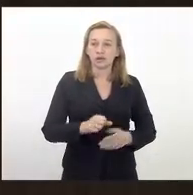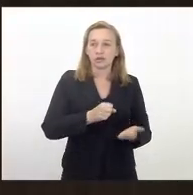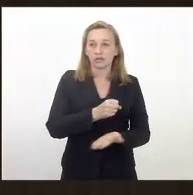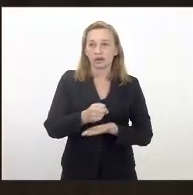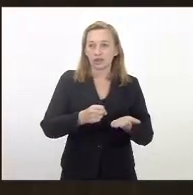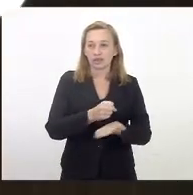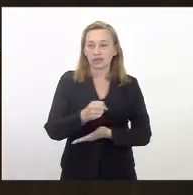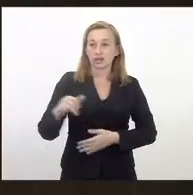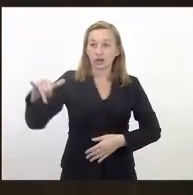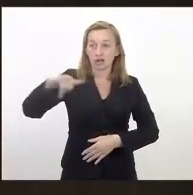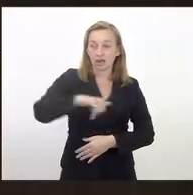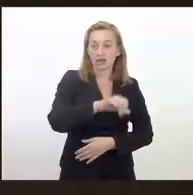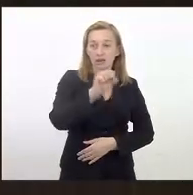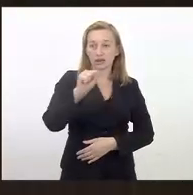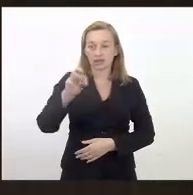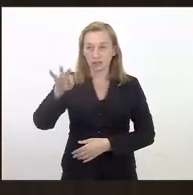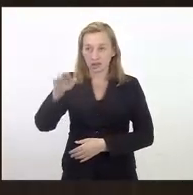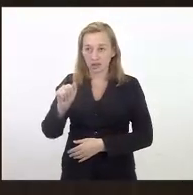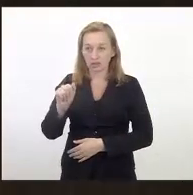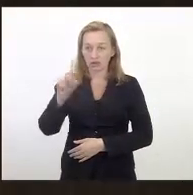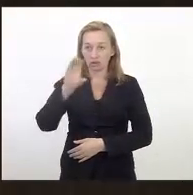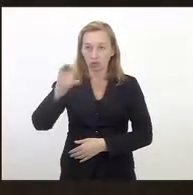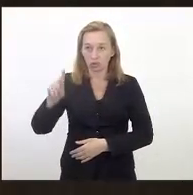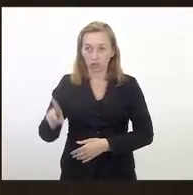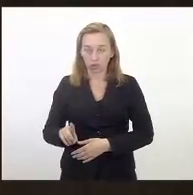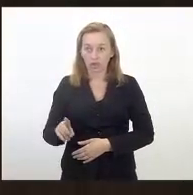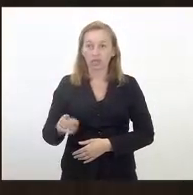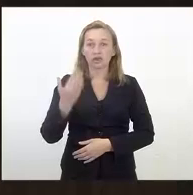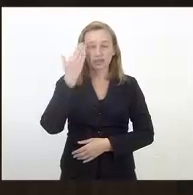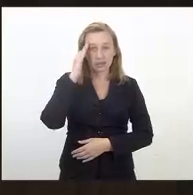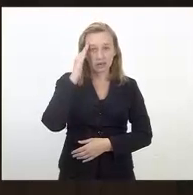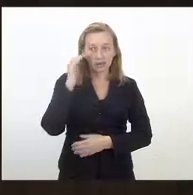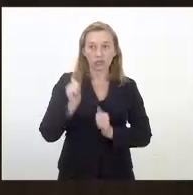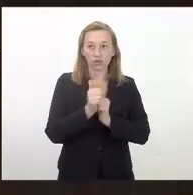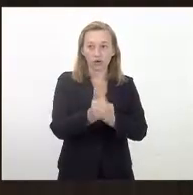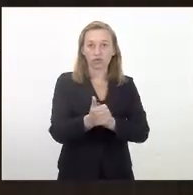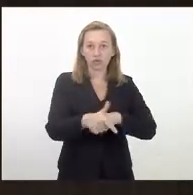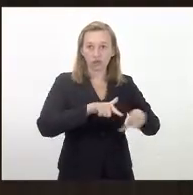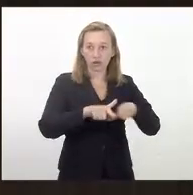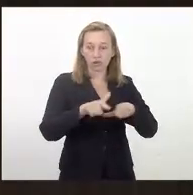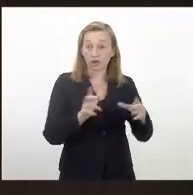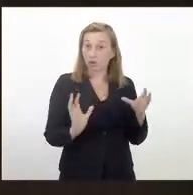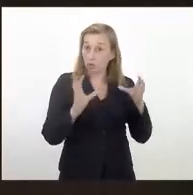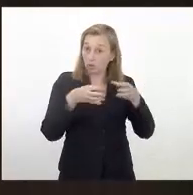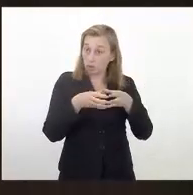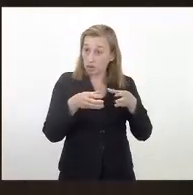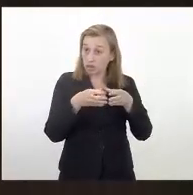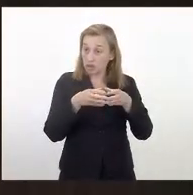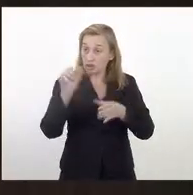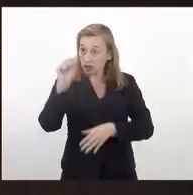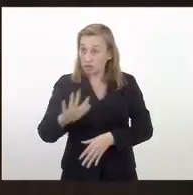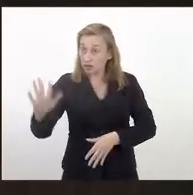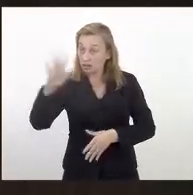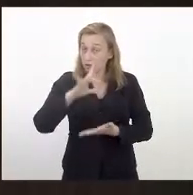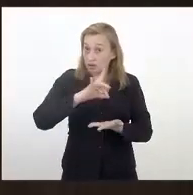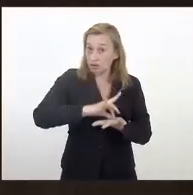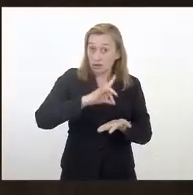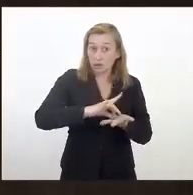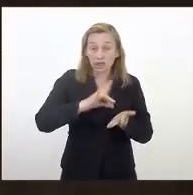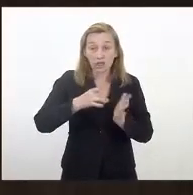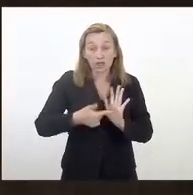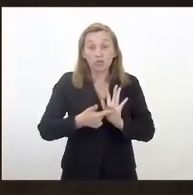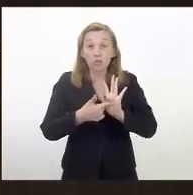Aérea de Santa Cruz porque entendemos e acompanhamos os trabalhos da comissão nacional da verdade que